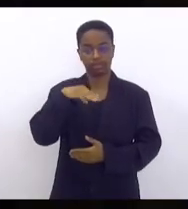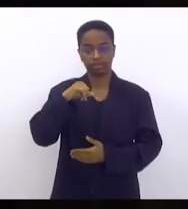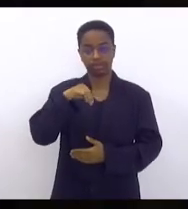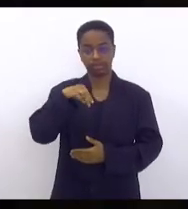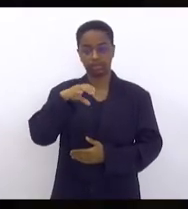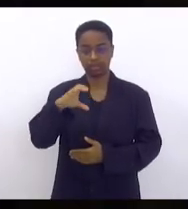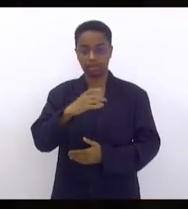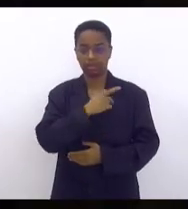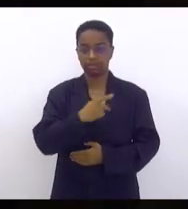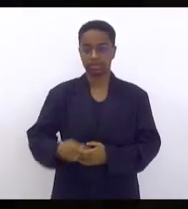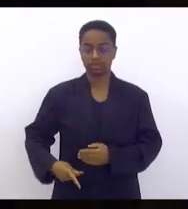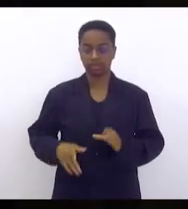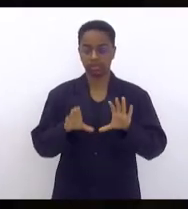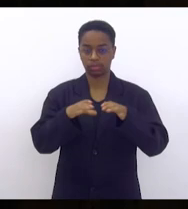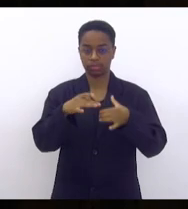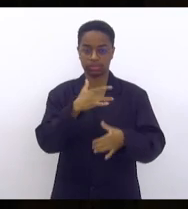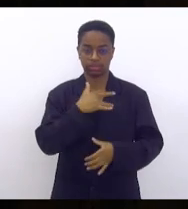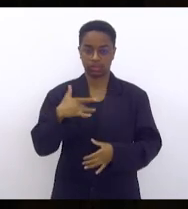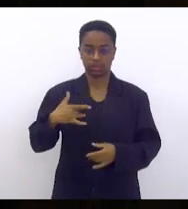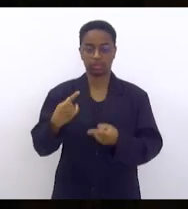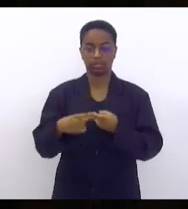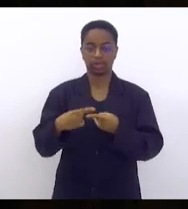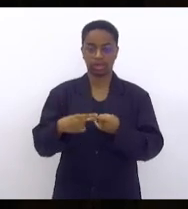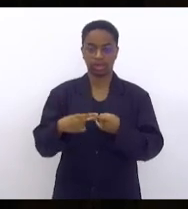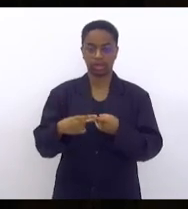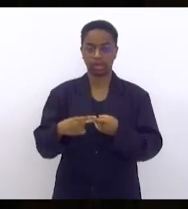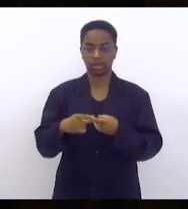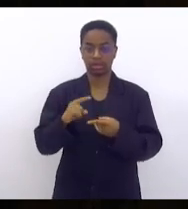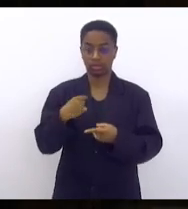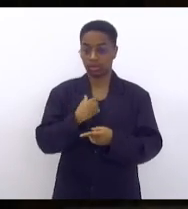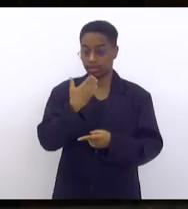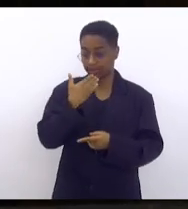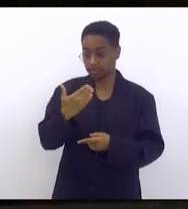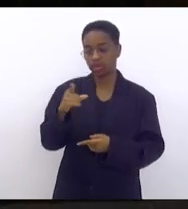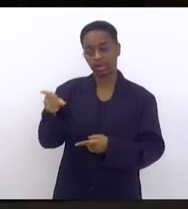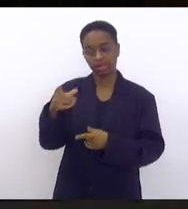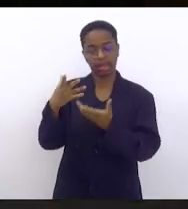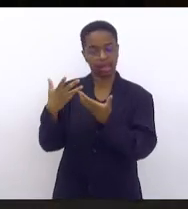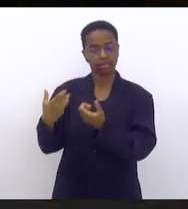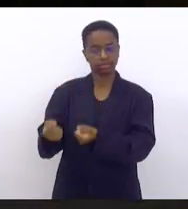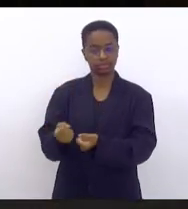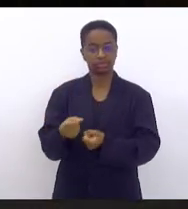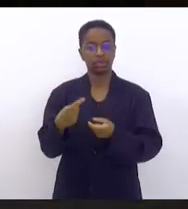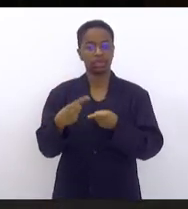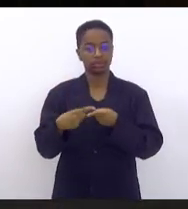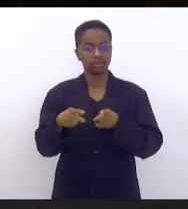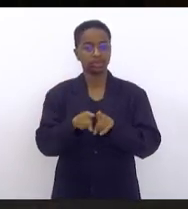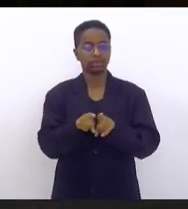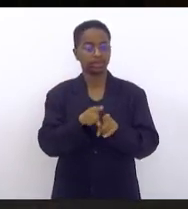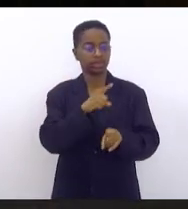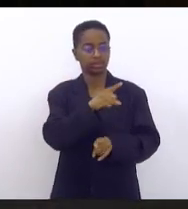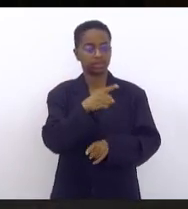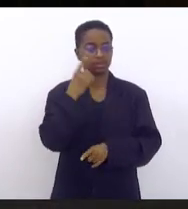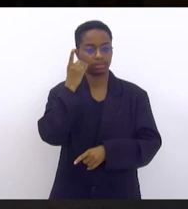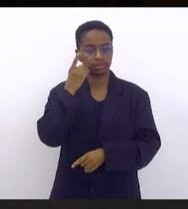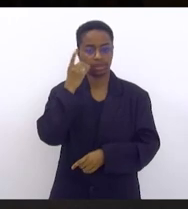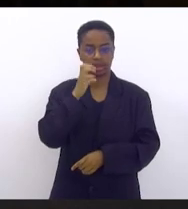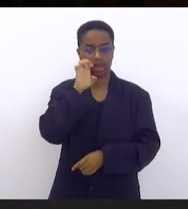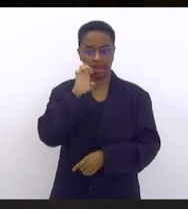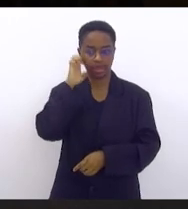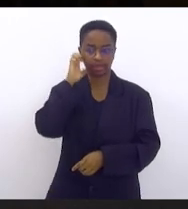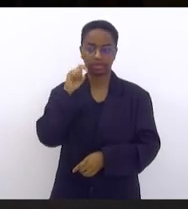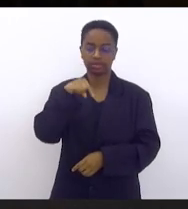de Saúde, por ter atendido o nosso pedido, que foi encaminhado através da deputada Érica, que está aqui presidindo essa audiência